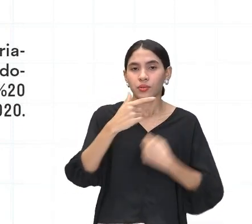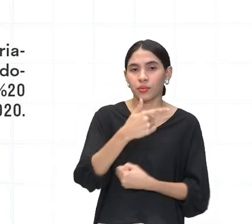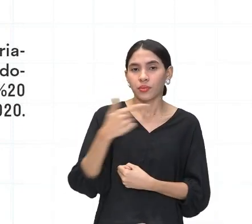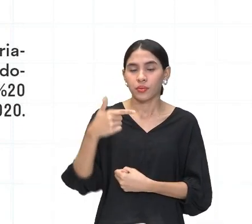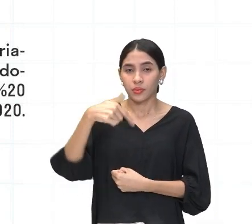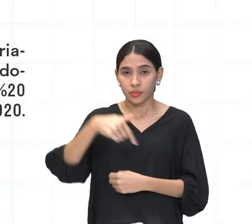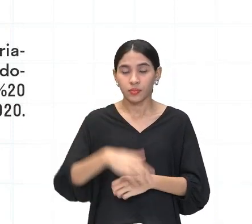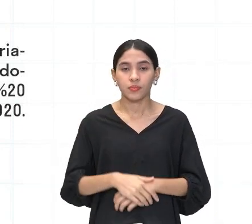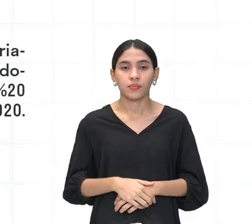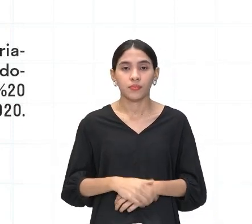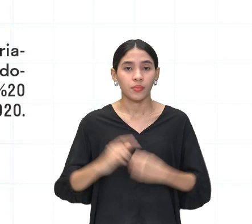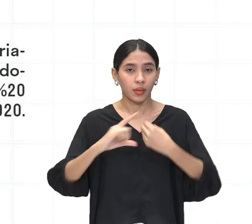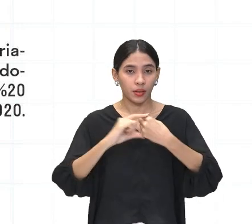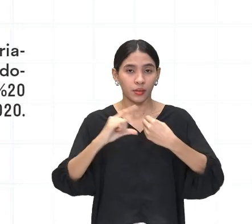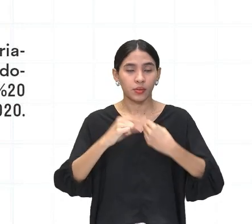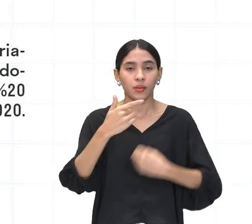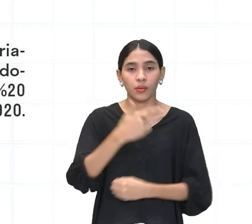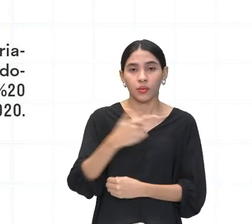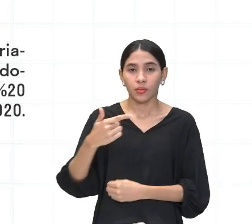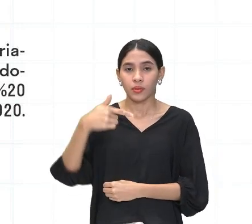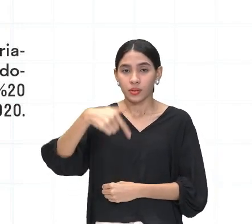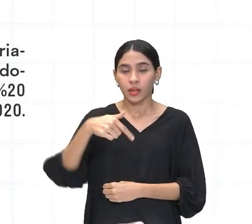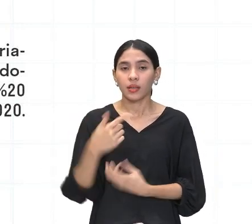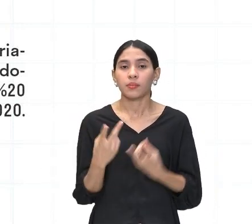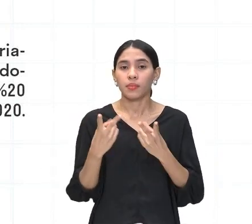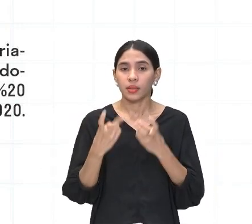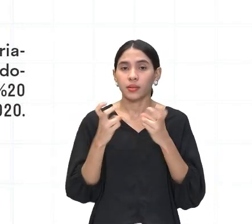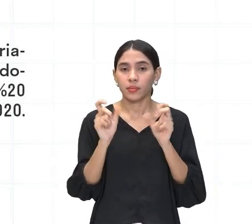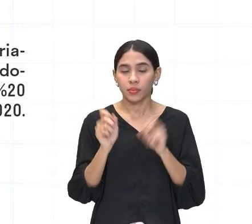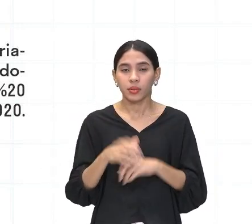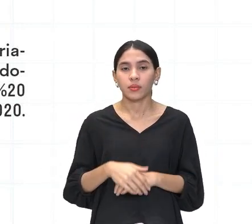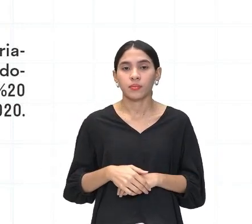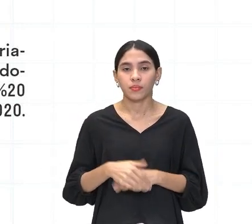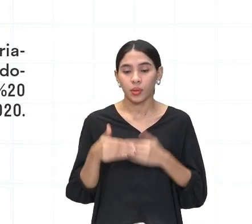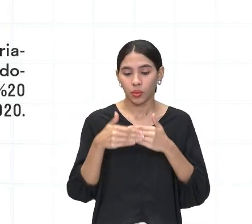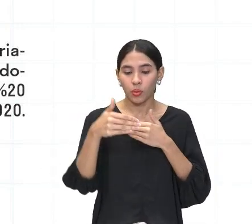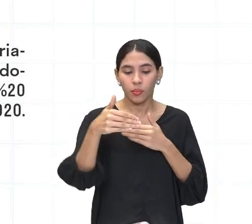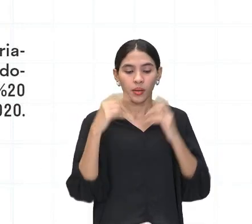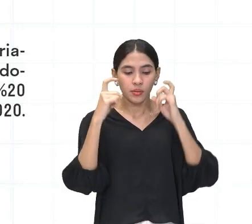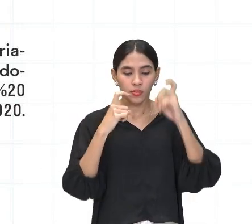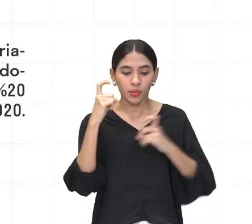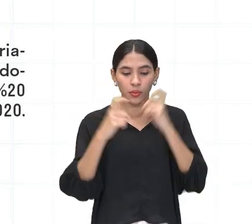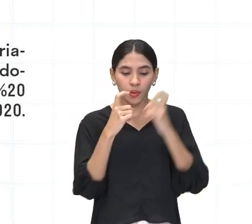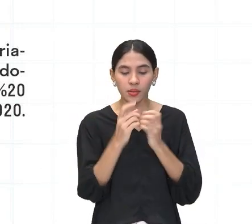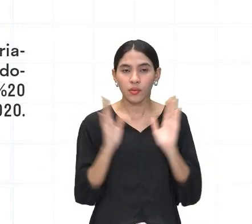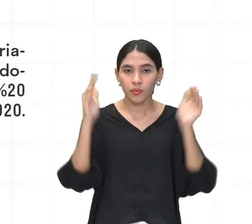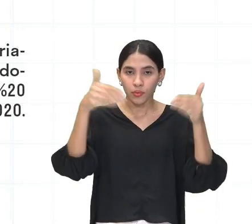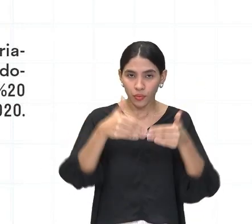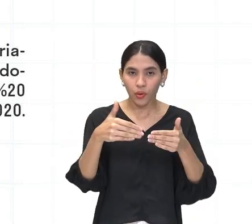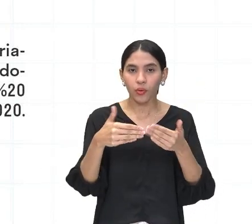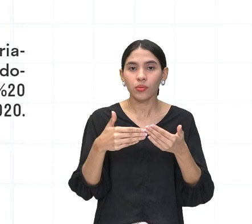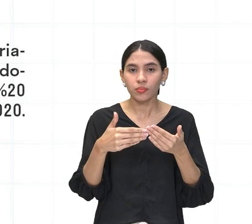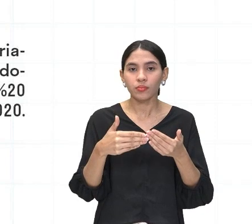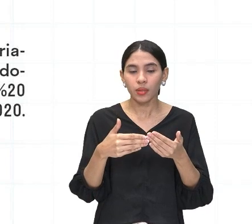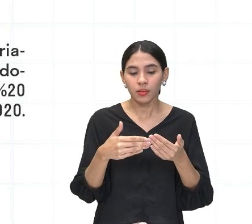neste artigo, né, que a gente vai observar o início da preocupação e da necessidade, e aí,